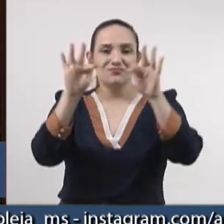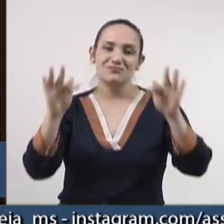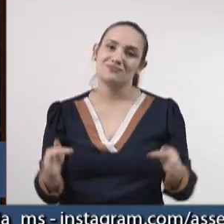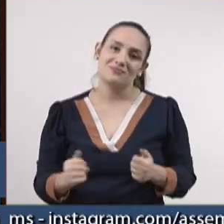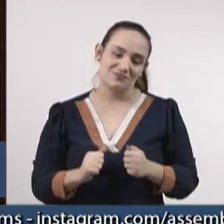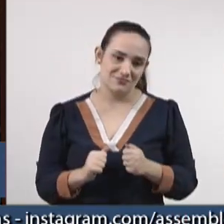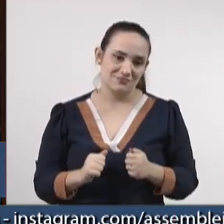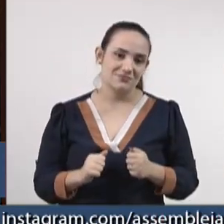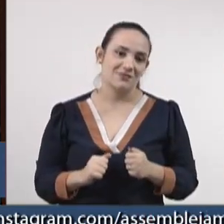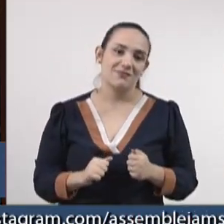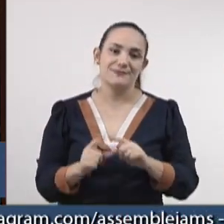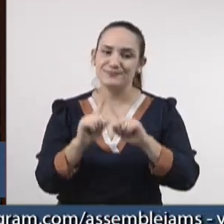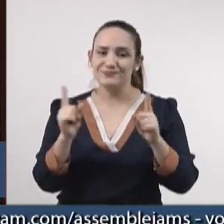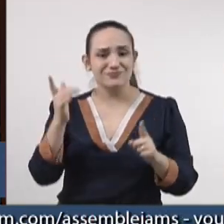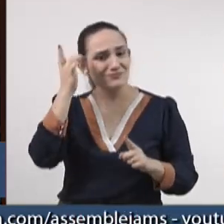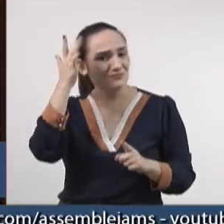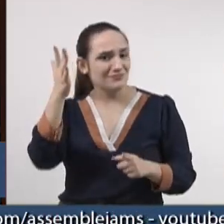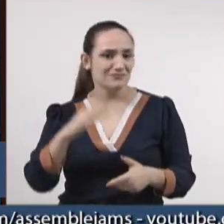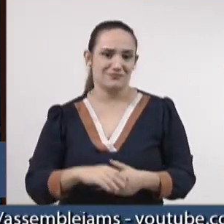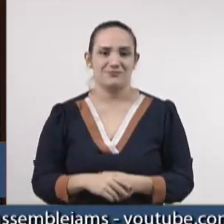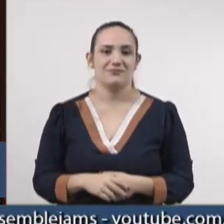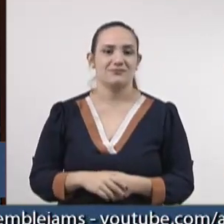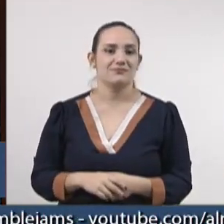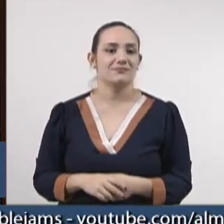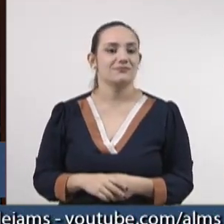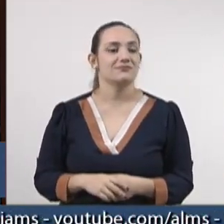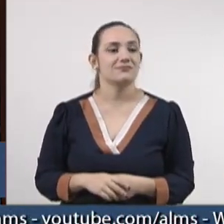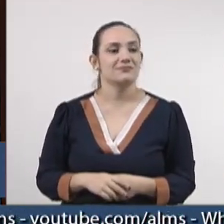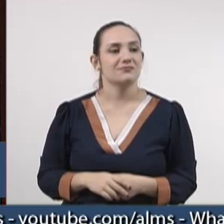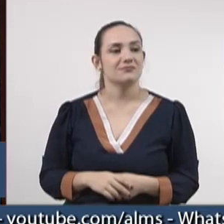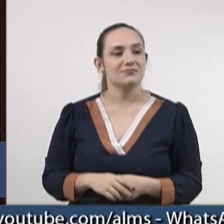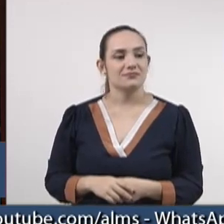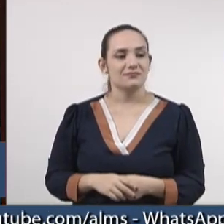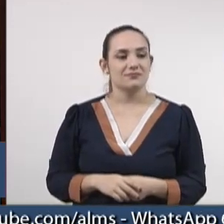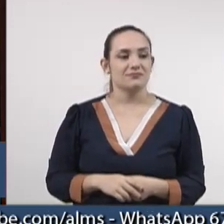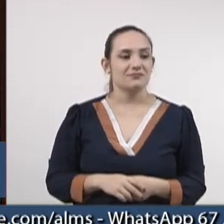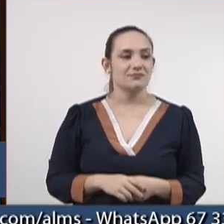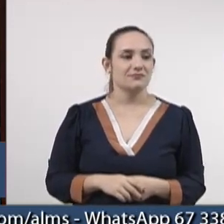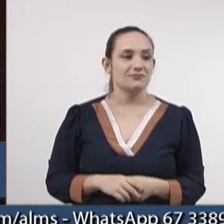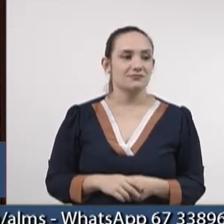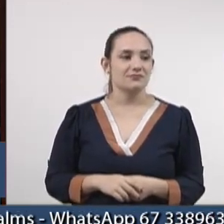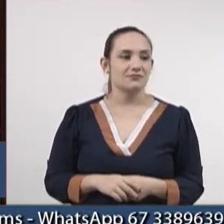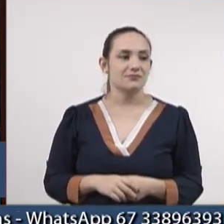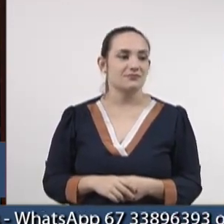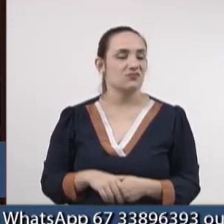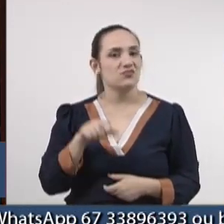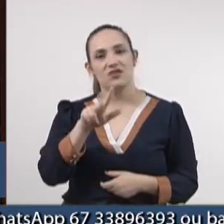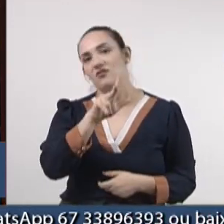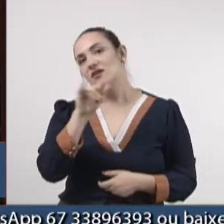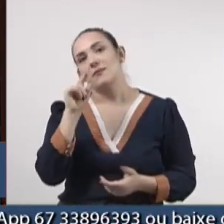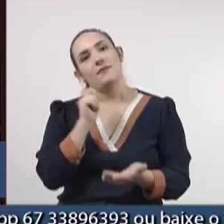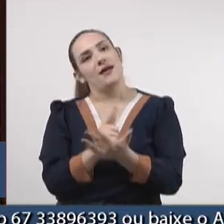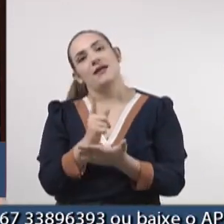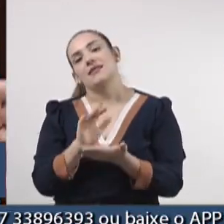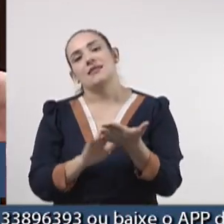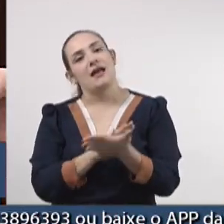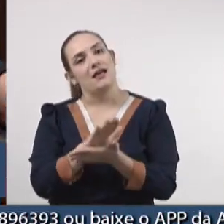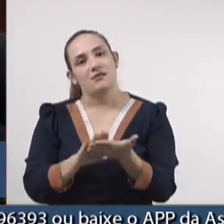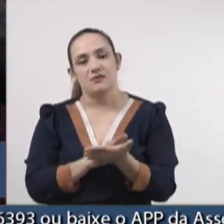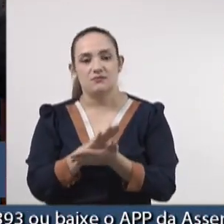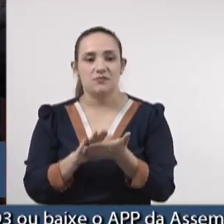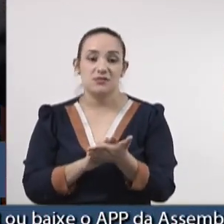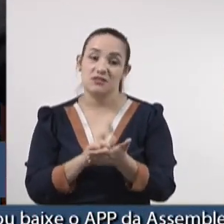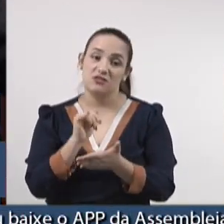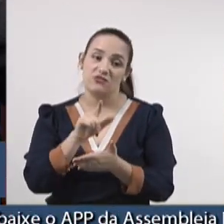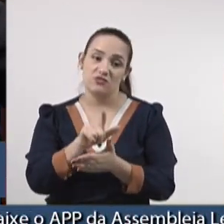e extremamente fácil realço não se pagará nada mais por isso por